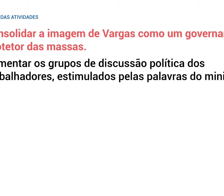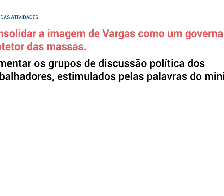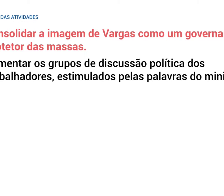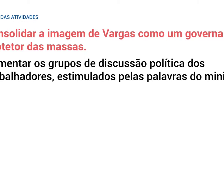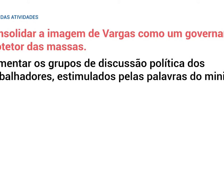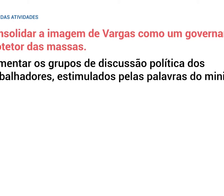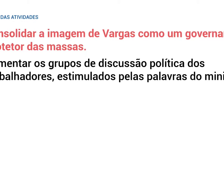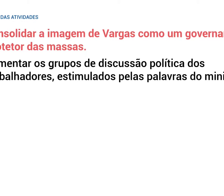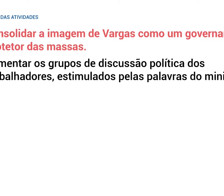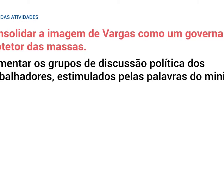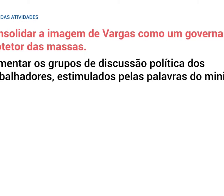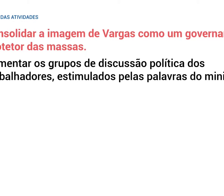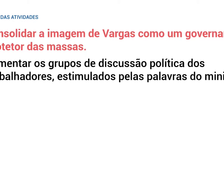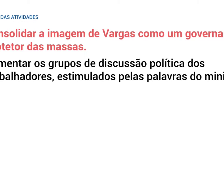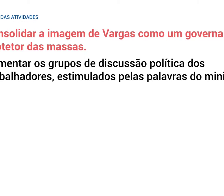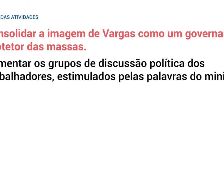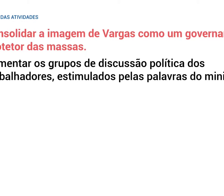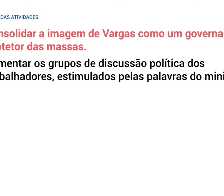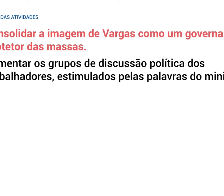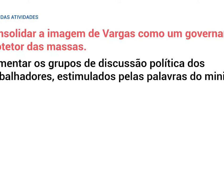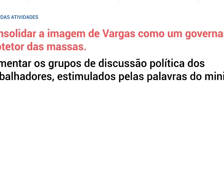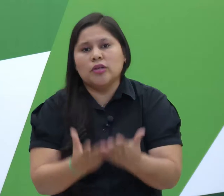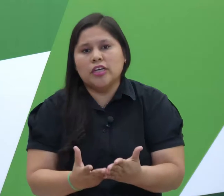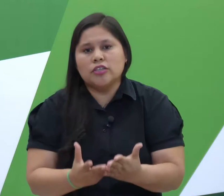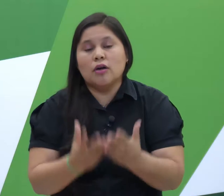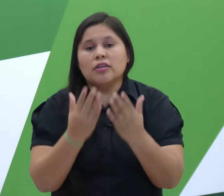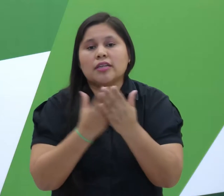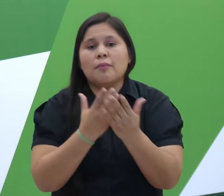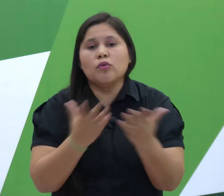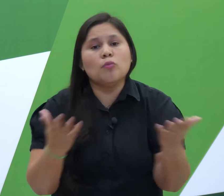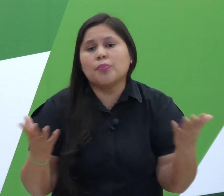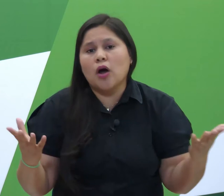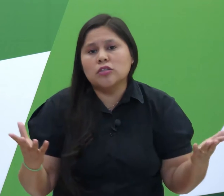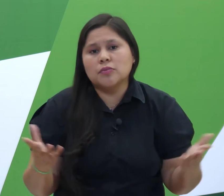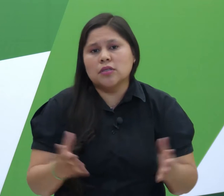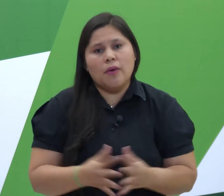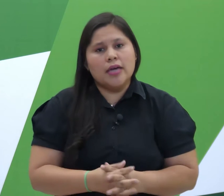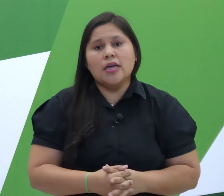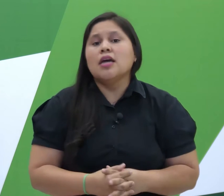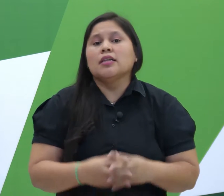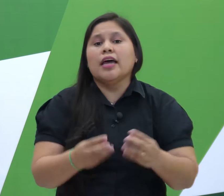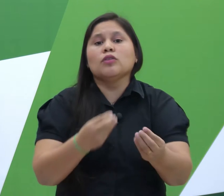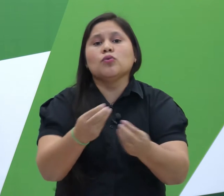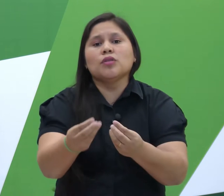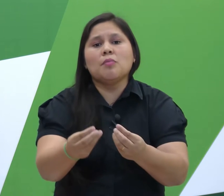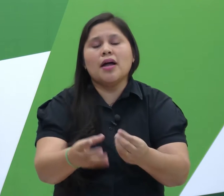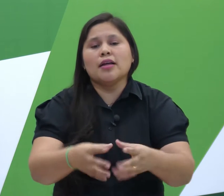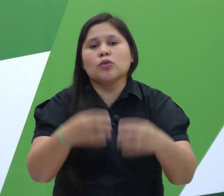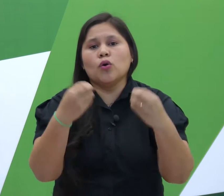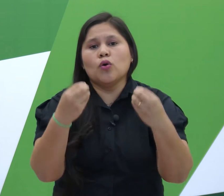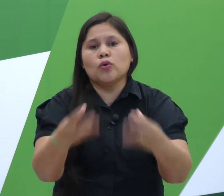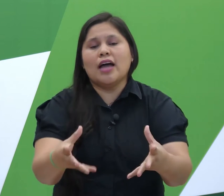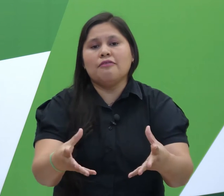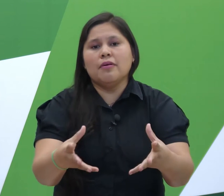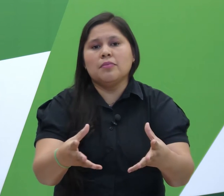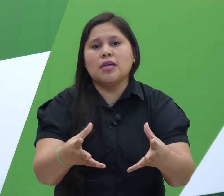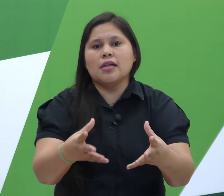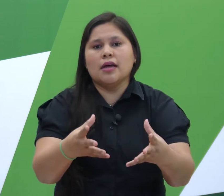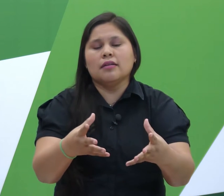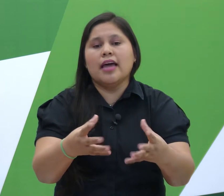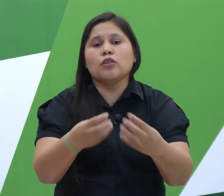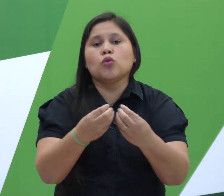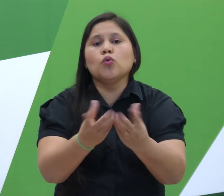exatamente como aquele líder protetor, o líder populista, líder muito próximo, então, aí, né, do trabalhador, da